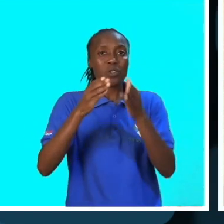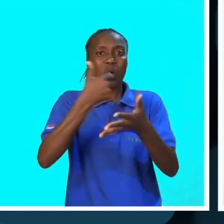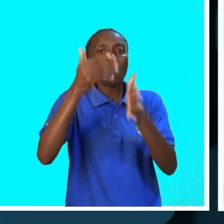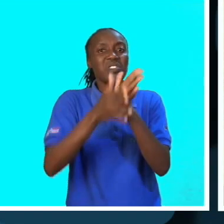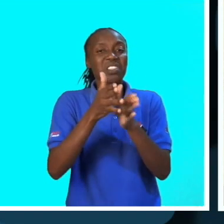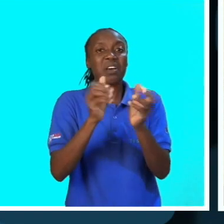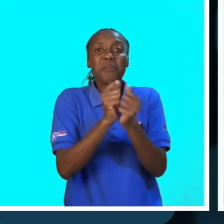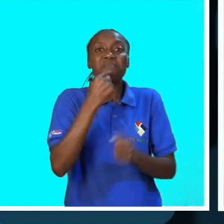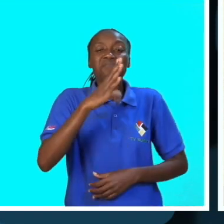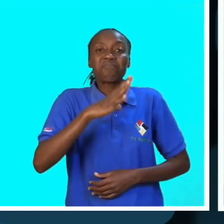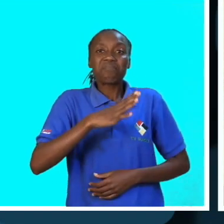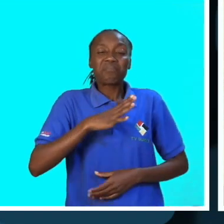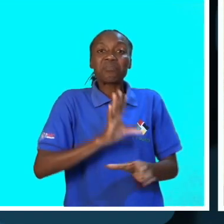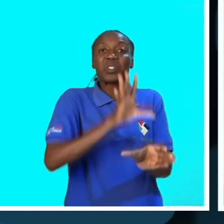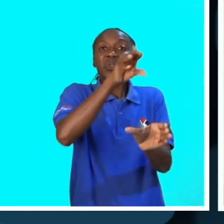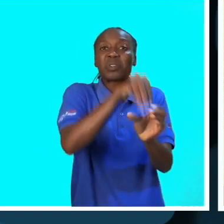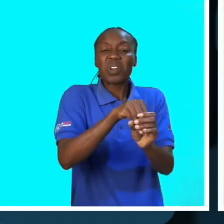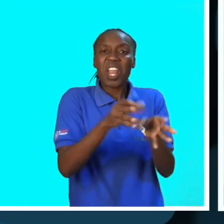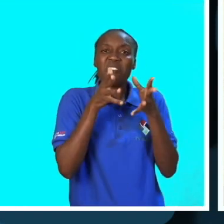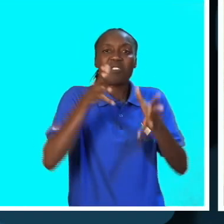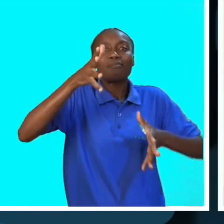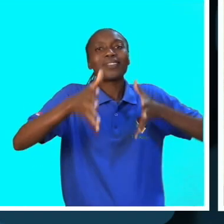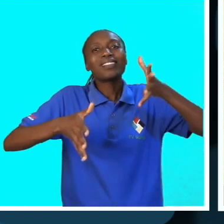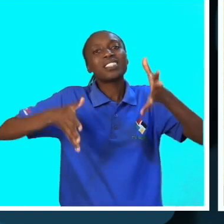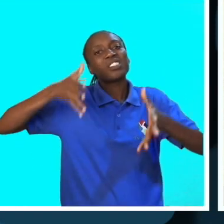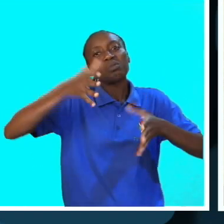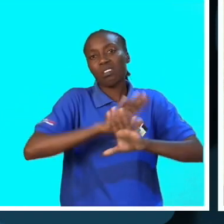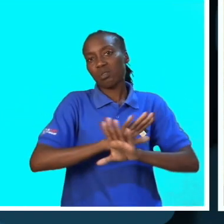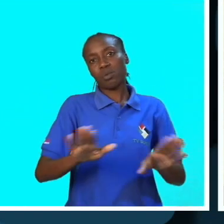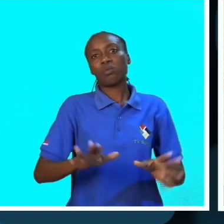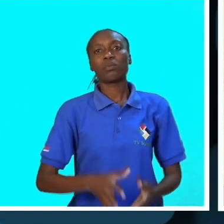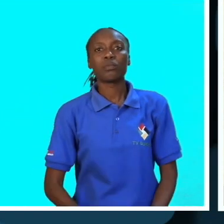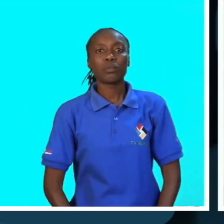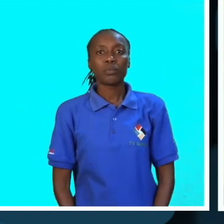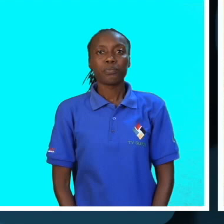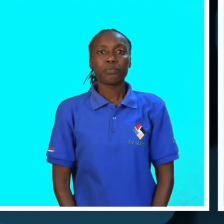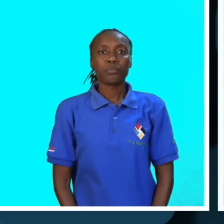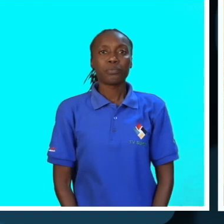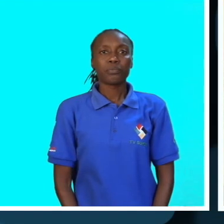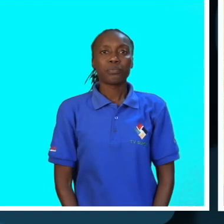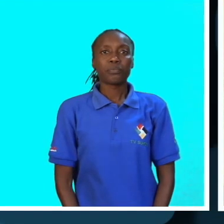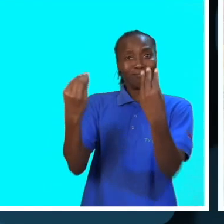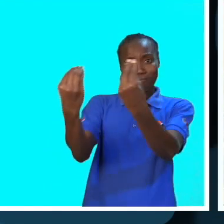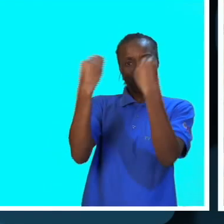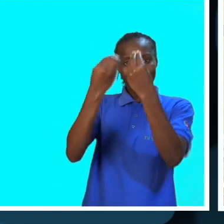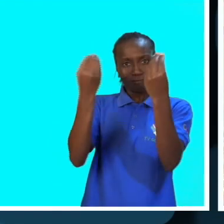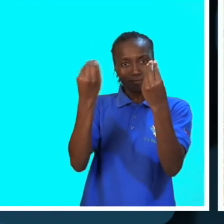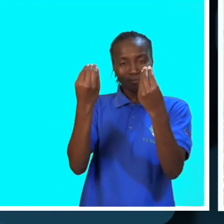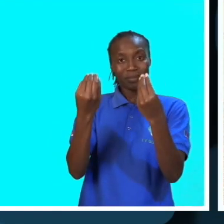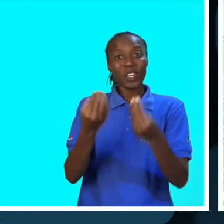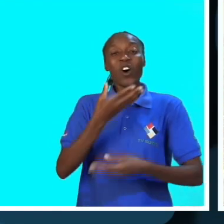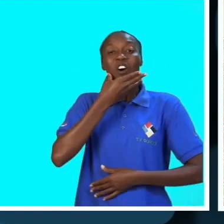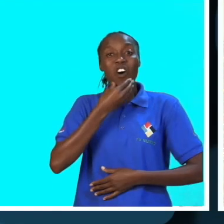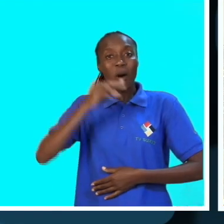os da Zomo. São as pessoas de língua de sinais que também não têm nada, somente falam da maneira de casa. Com este